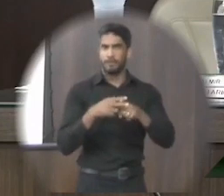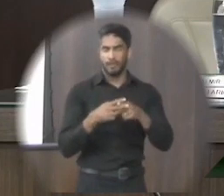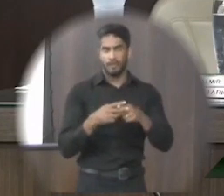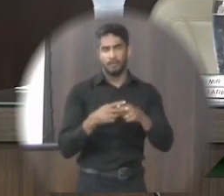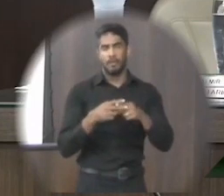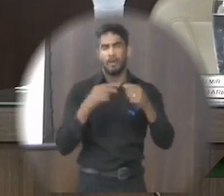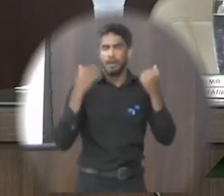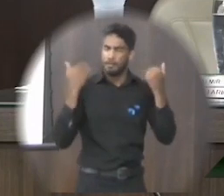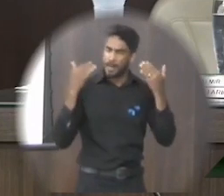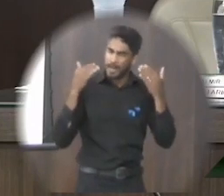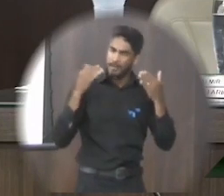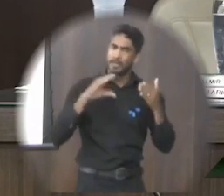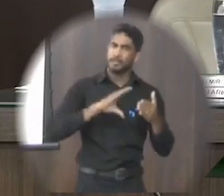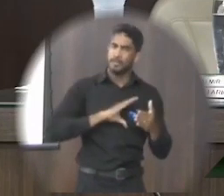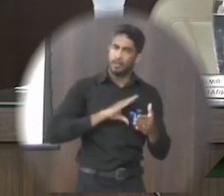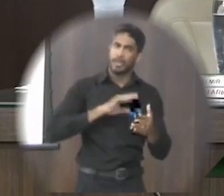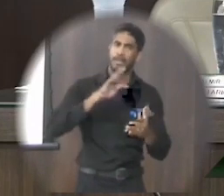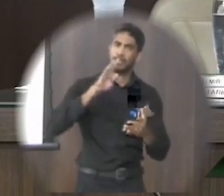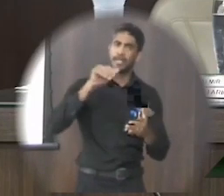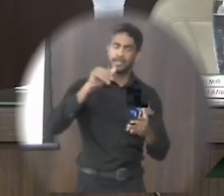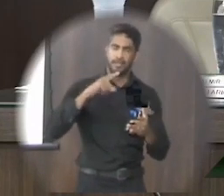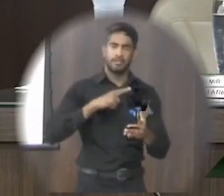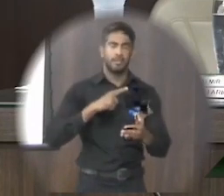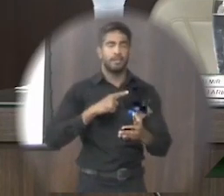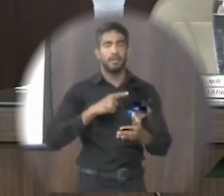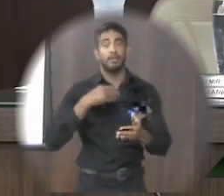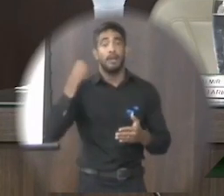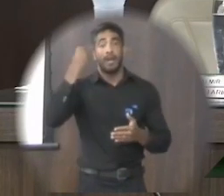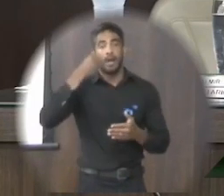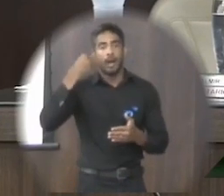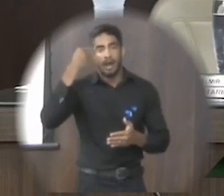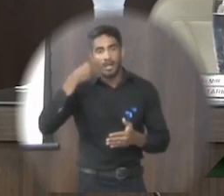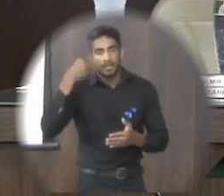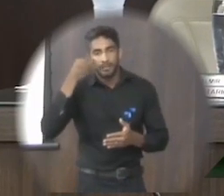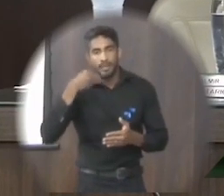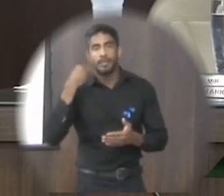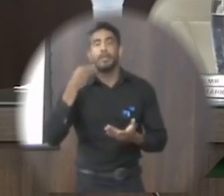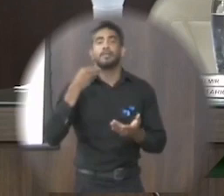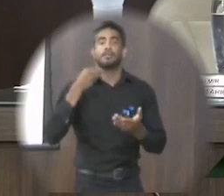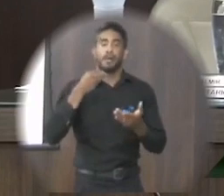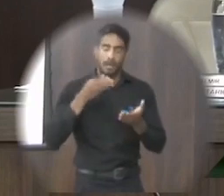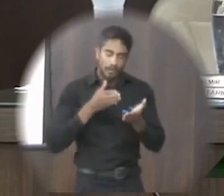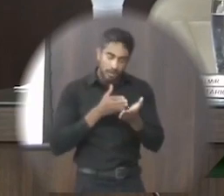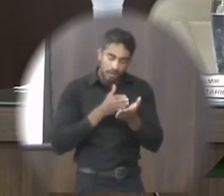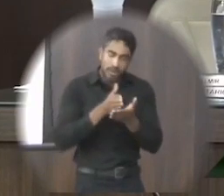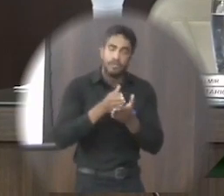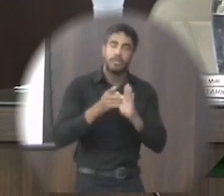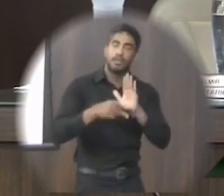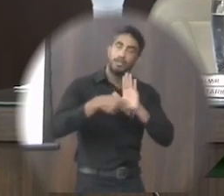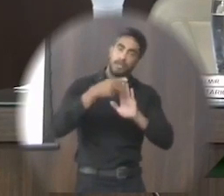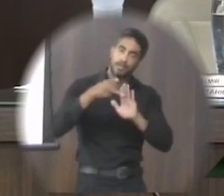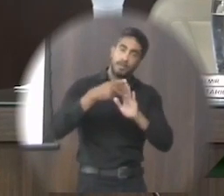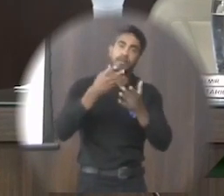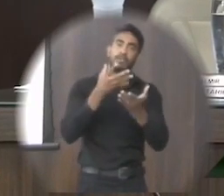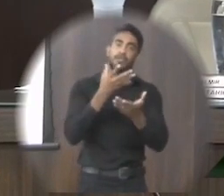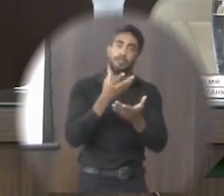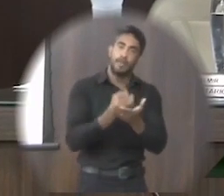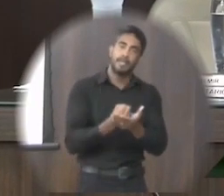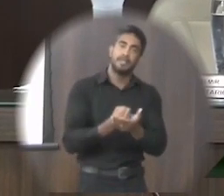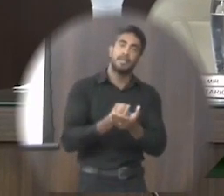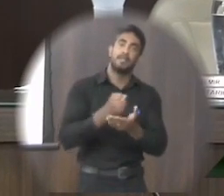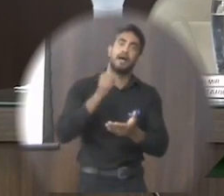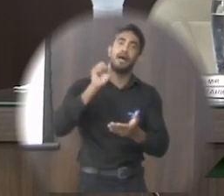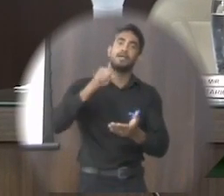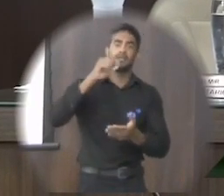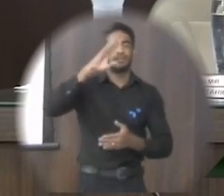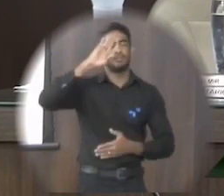parabenizar o Tarcísio, né, com sua vasta experiência, permitiu a gente estar direcionando melhor esse projeto para contemplar o